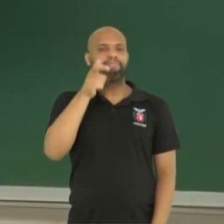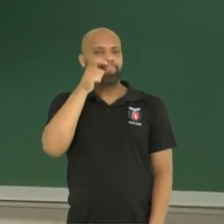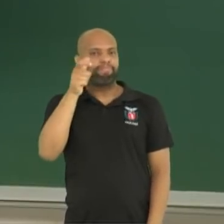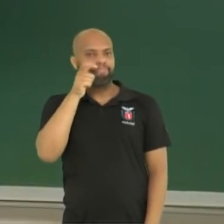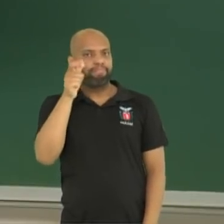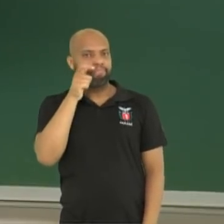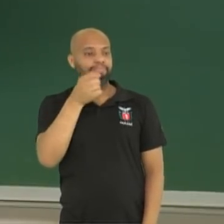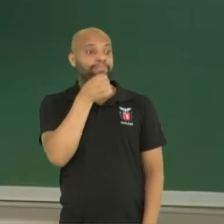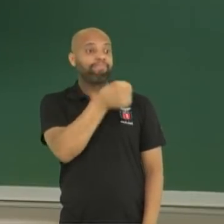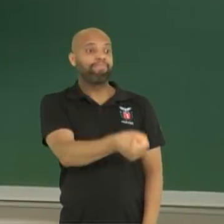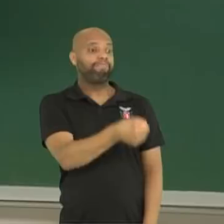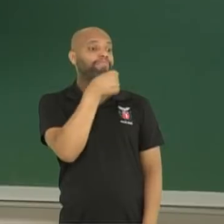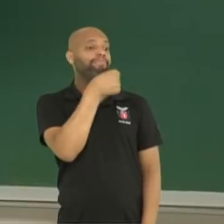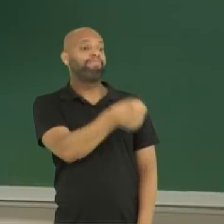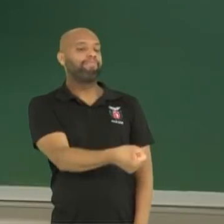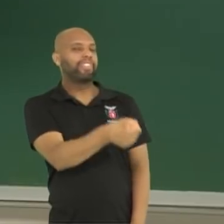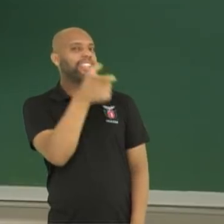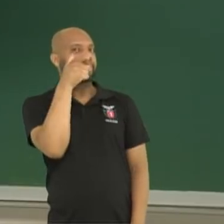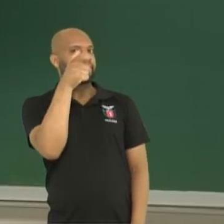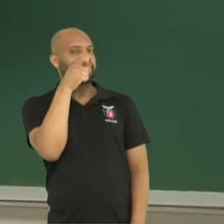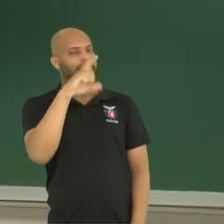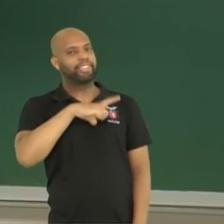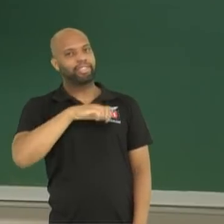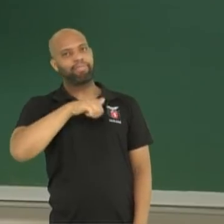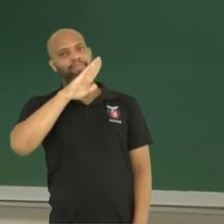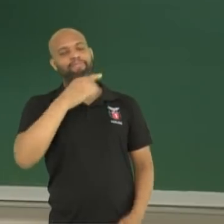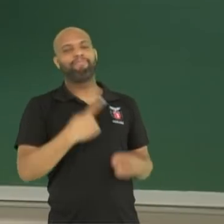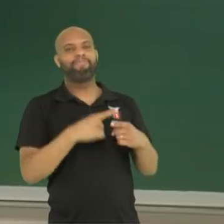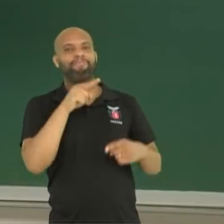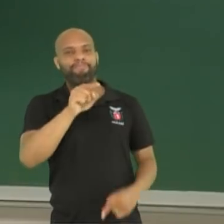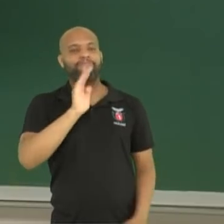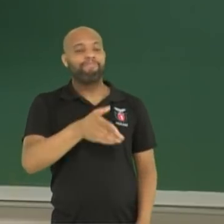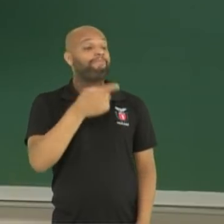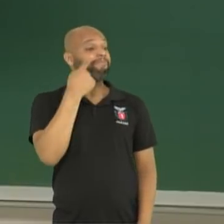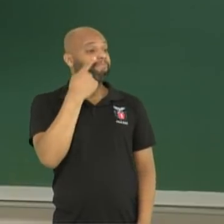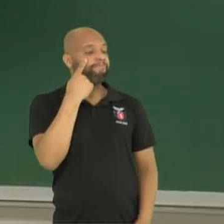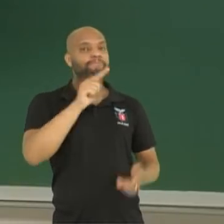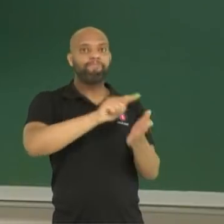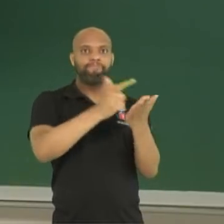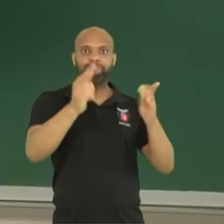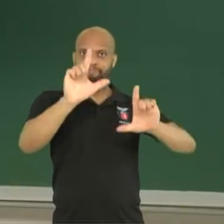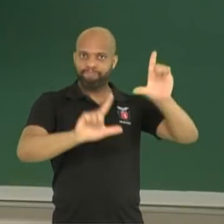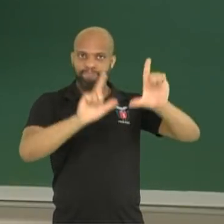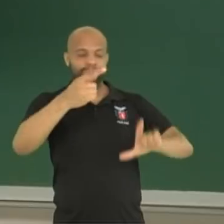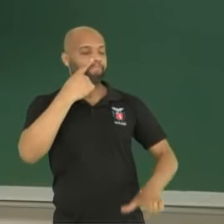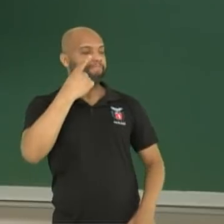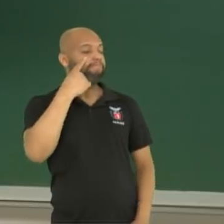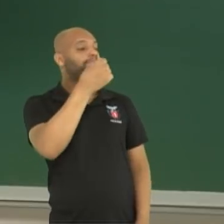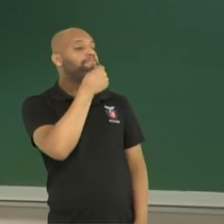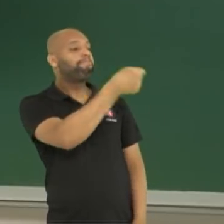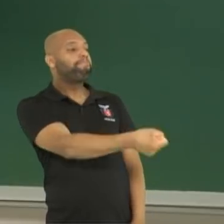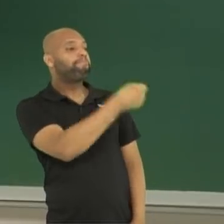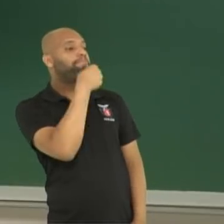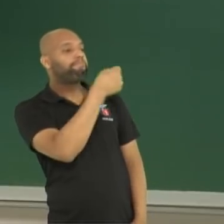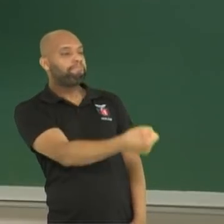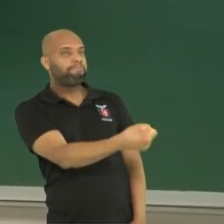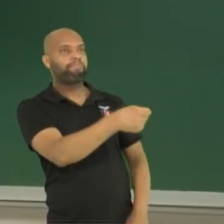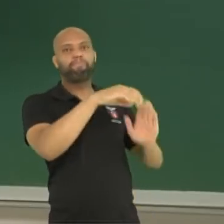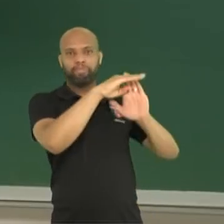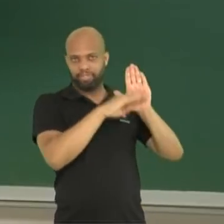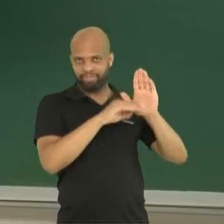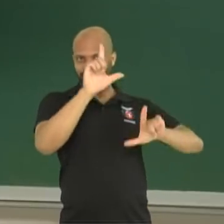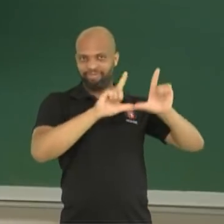uma entrevista? Assistir eu acho que é mais comum, né? Muitos de vocês já devem ter assistido a algum programa de entrevista. Ou pelo